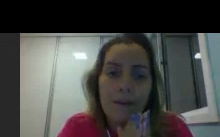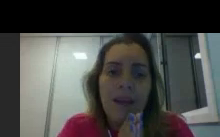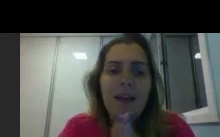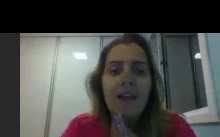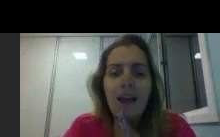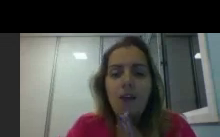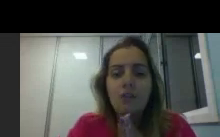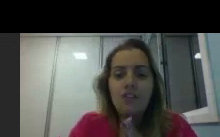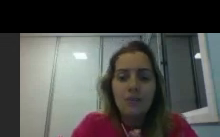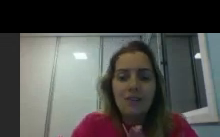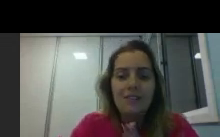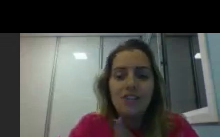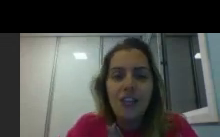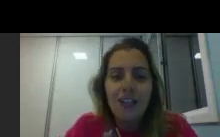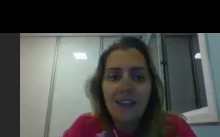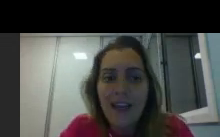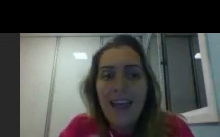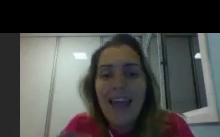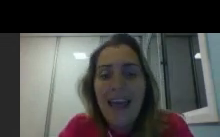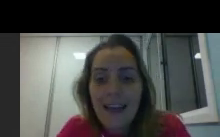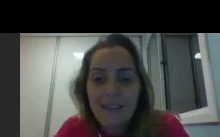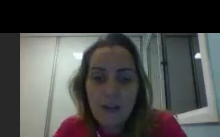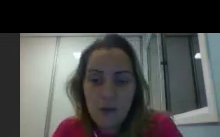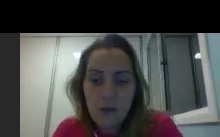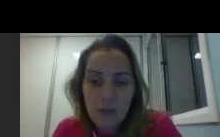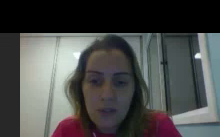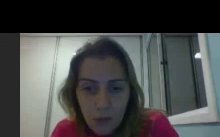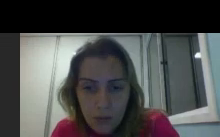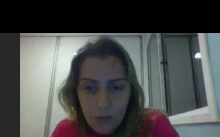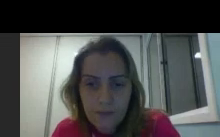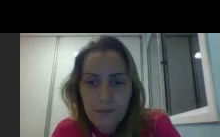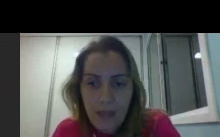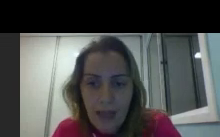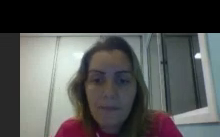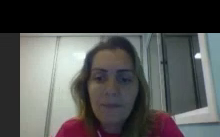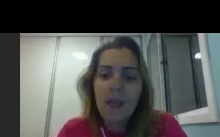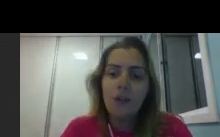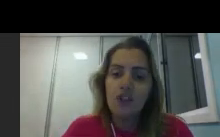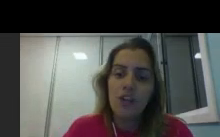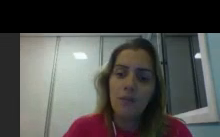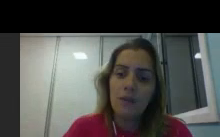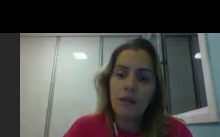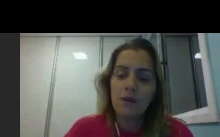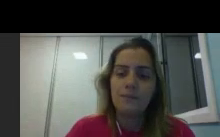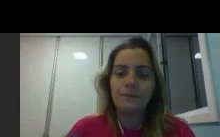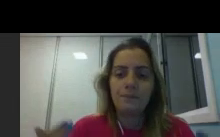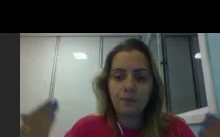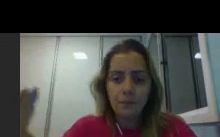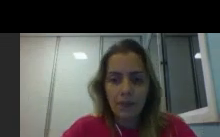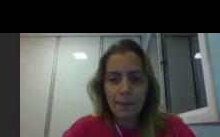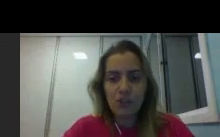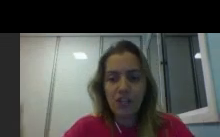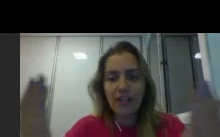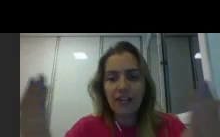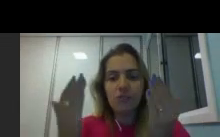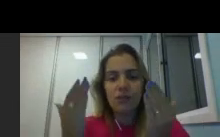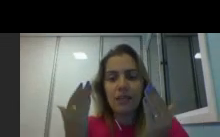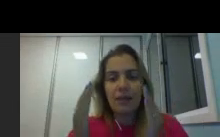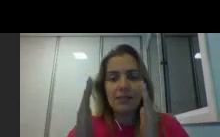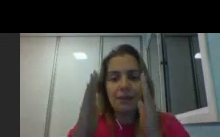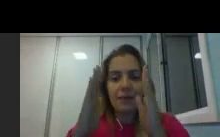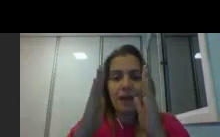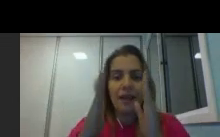minha mãe. E aí eu chamo esse gene de heterozigoto, tá? Eu chamo, então, meu gene